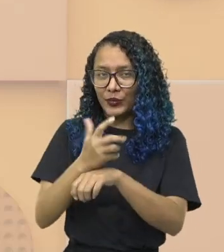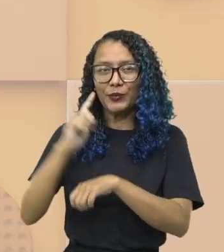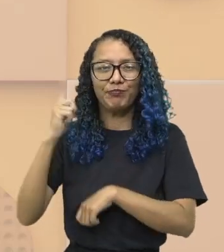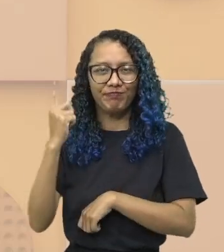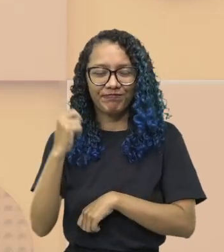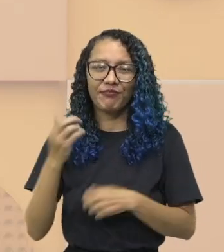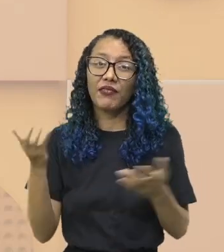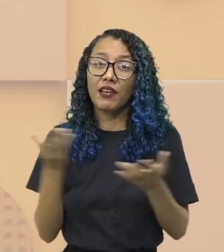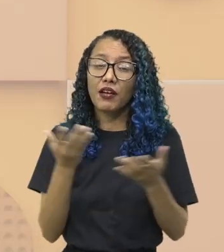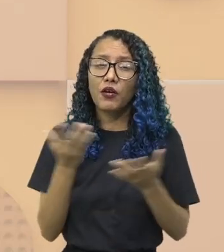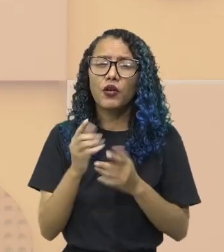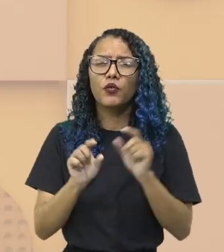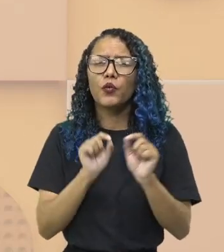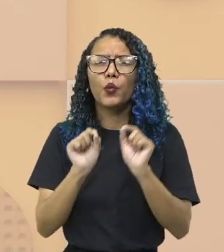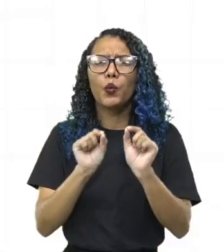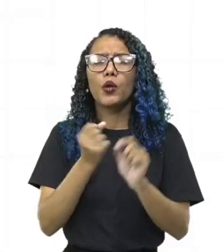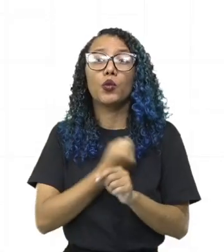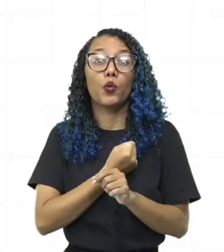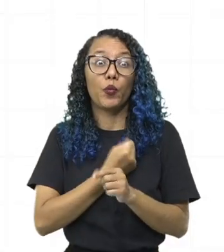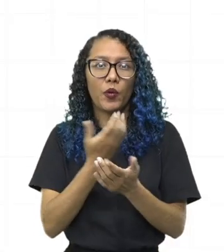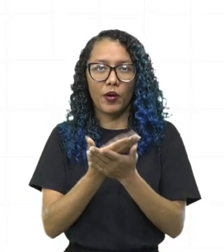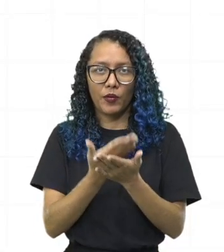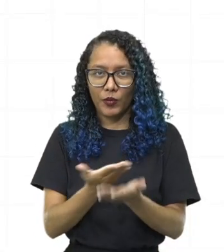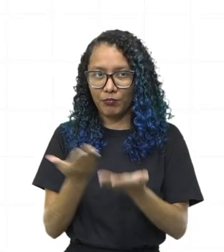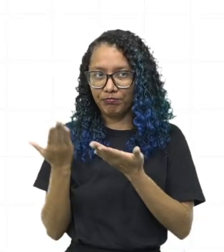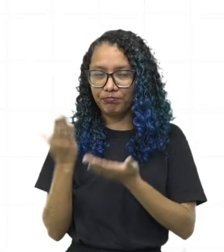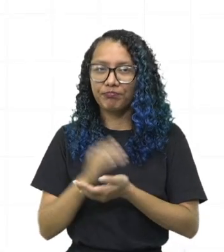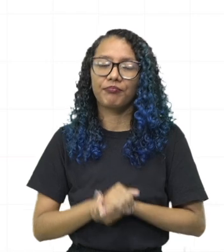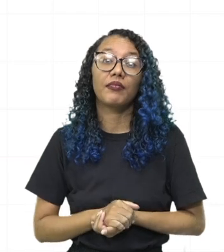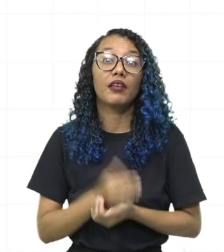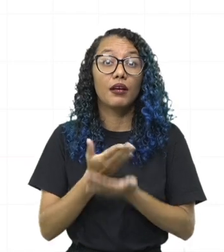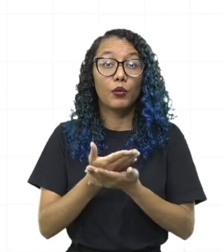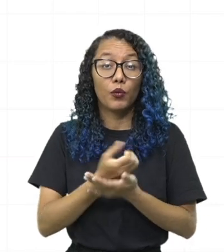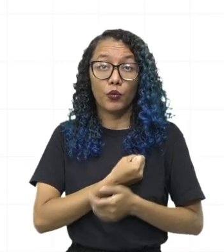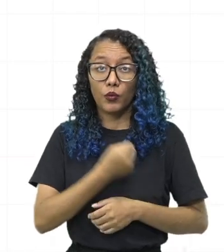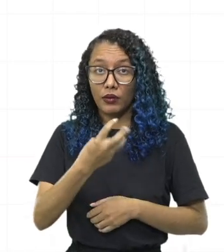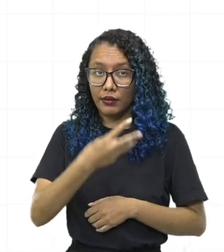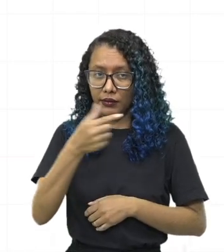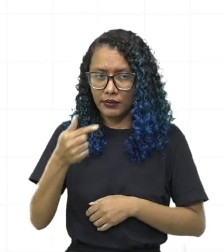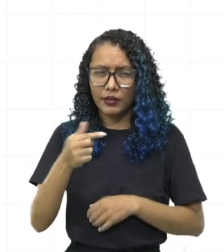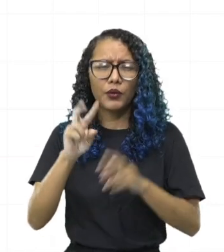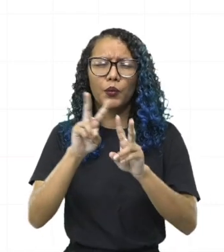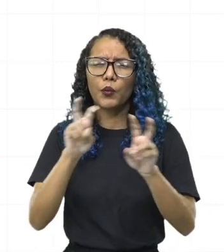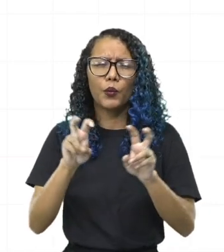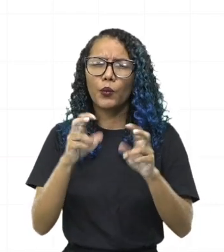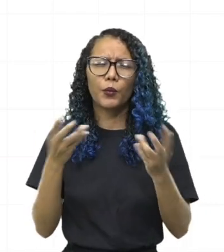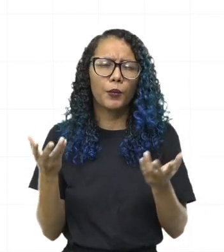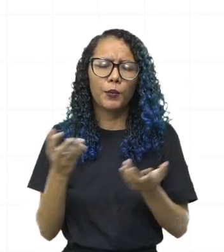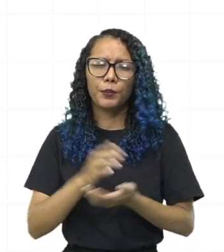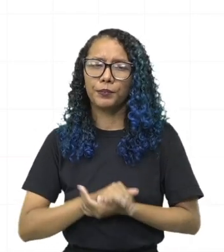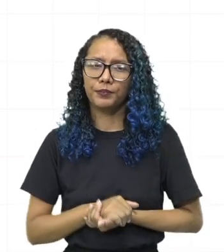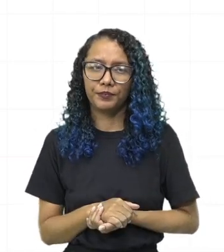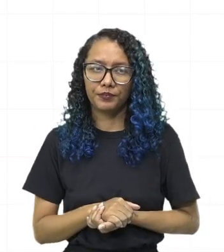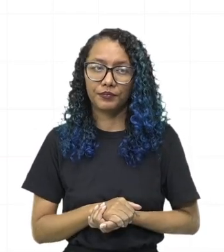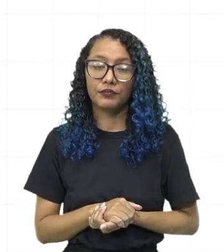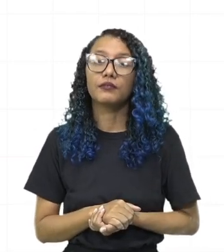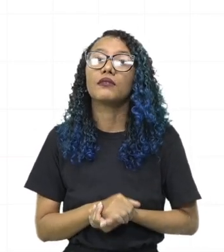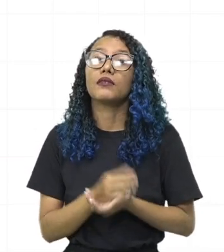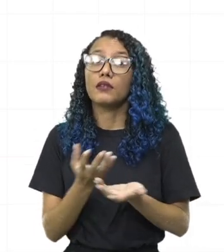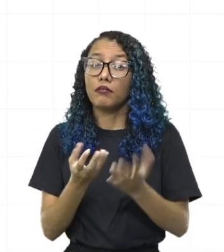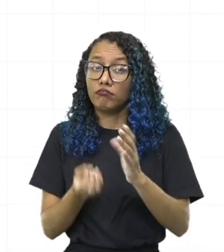Geografia. Vamos verificar o número da nossa aula? Temos aí a aula de número 37. O objeto de